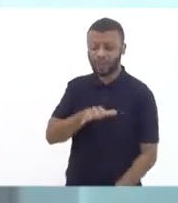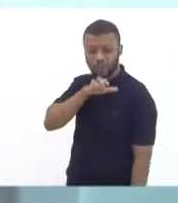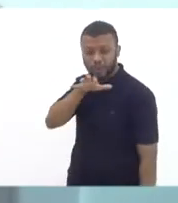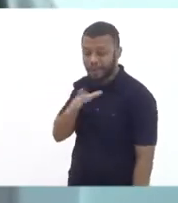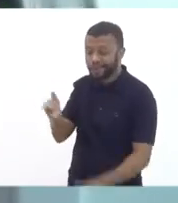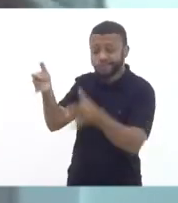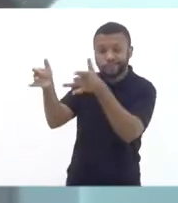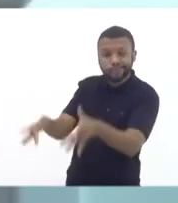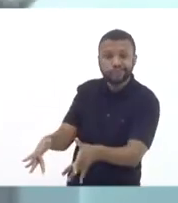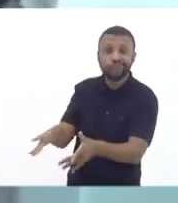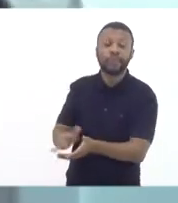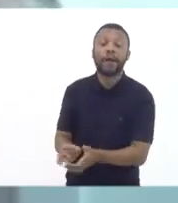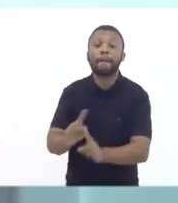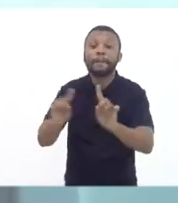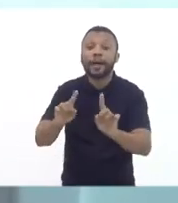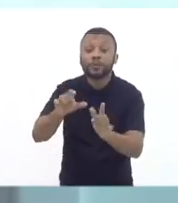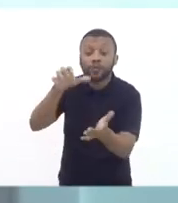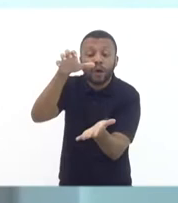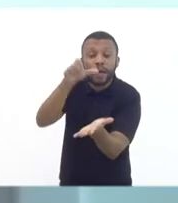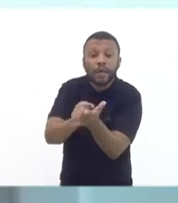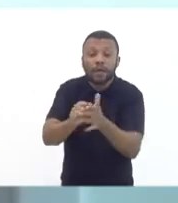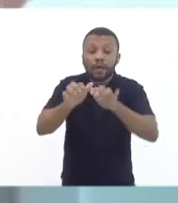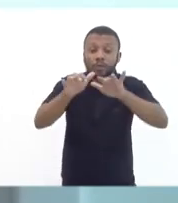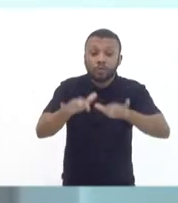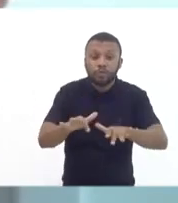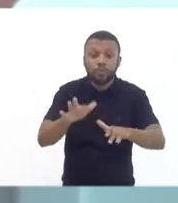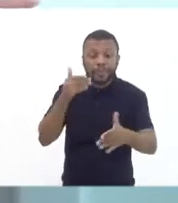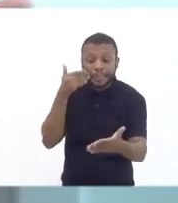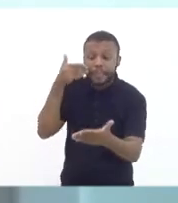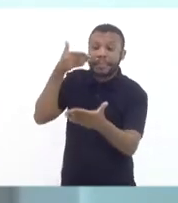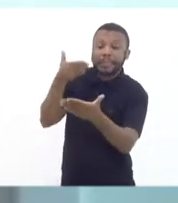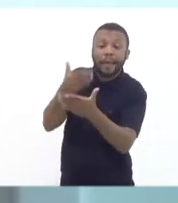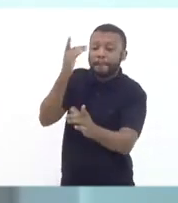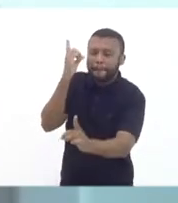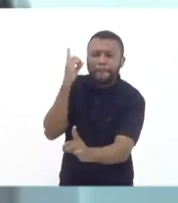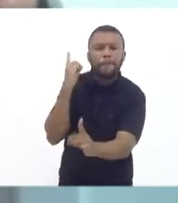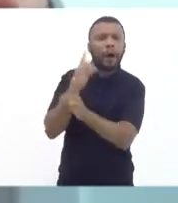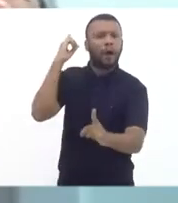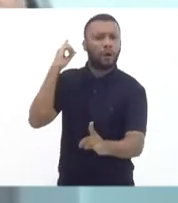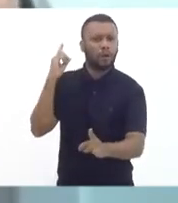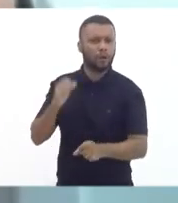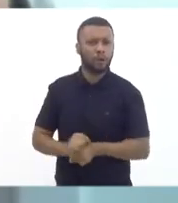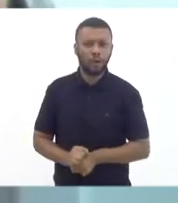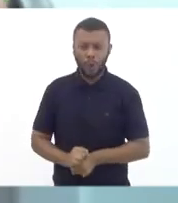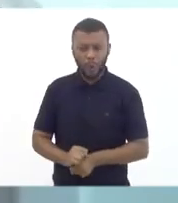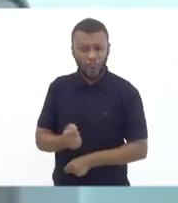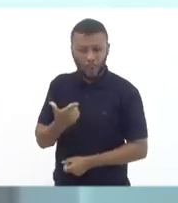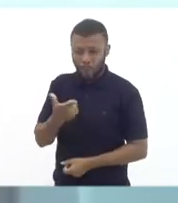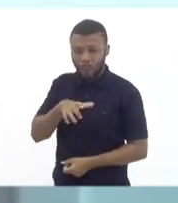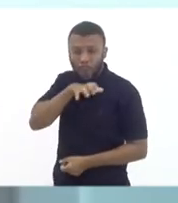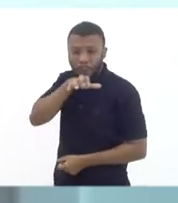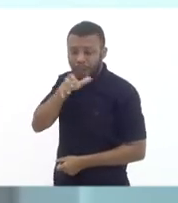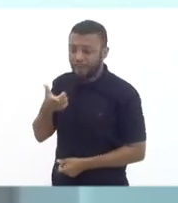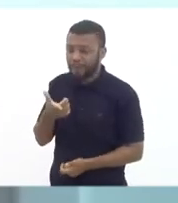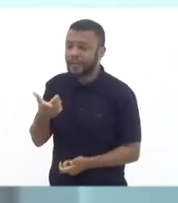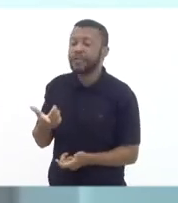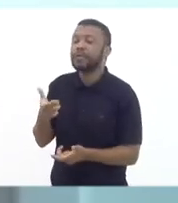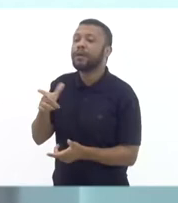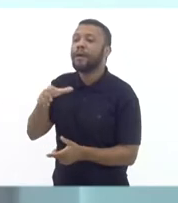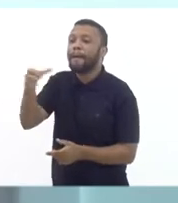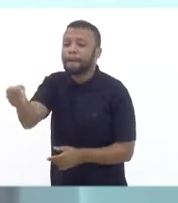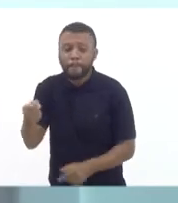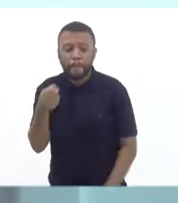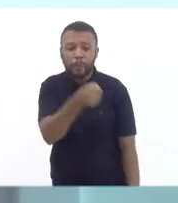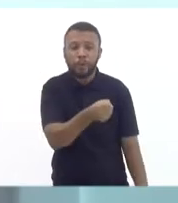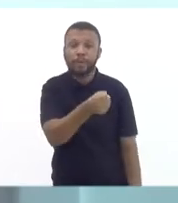não tem o caso do registro em flagrante. Agora, o caso do flagrante, o animal que foi retirado do cara e ele vai ter que ficar como fiel